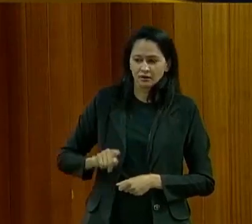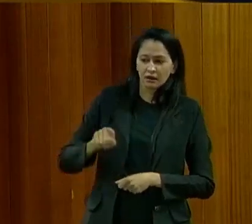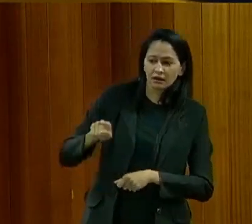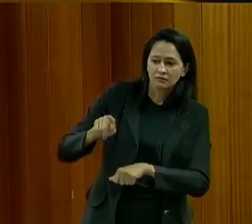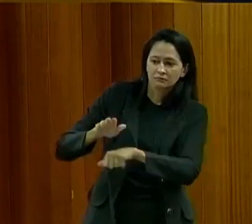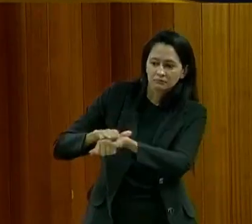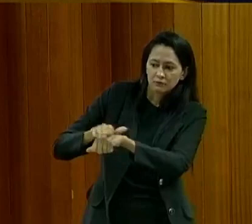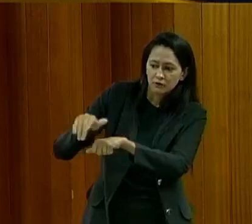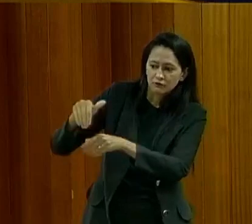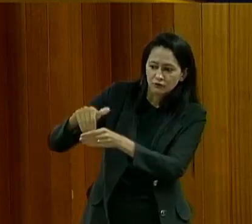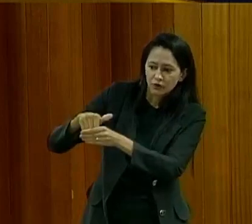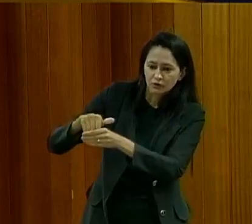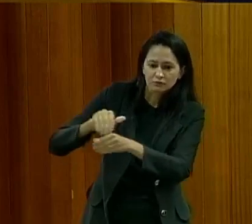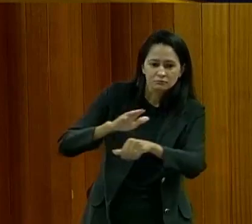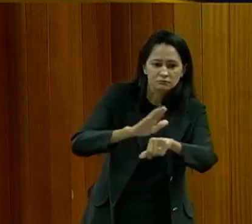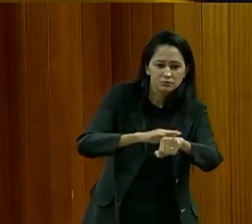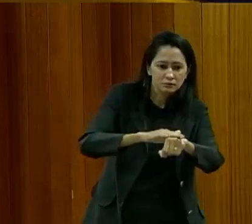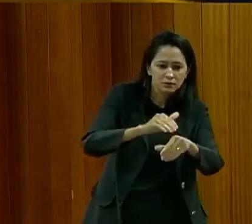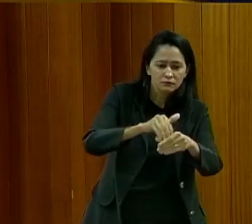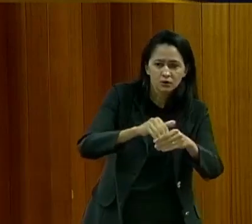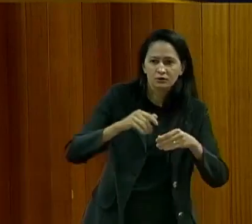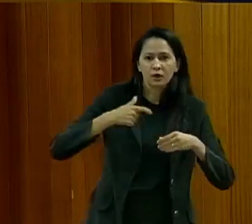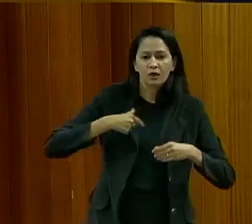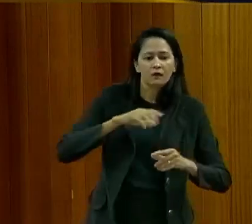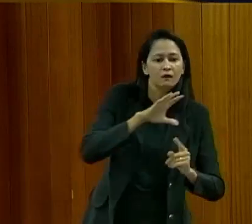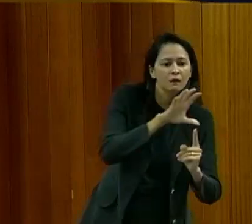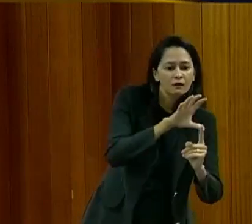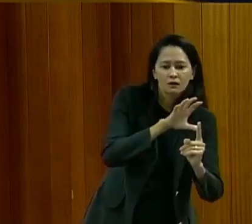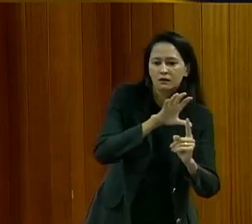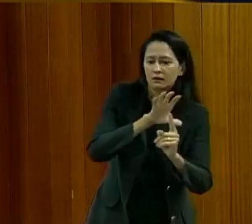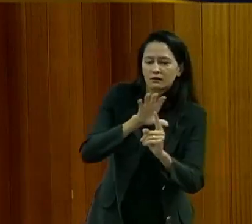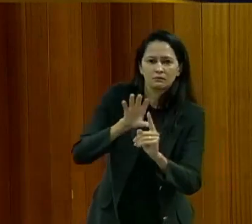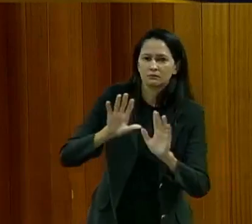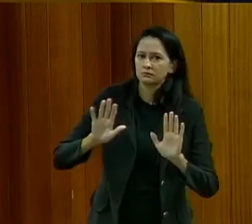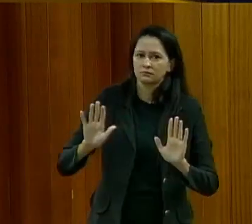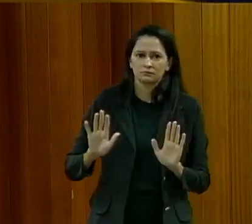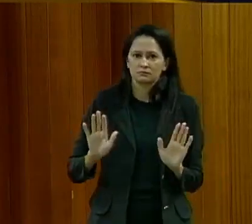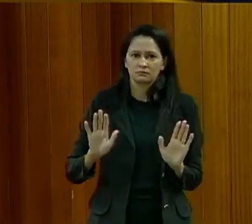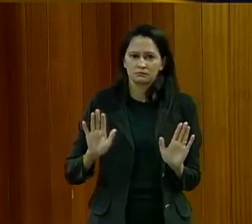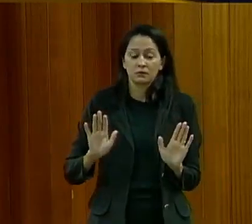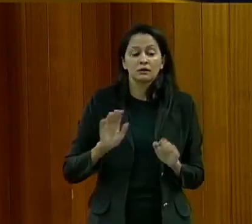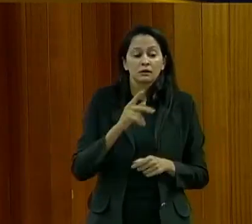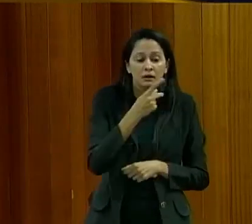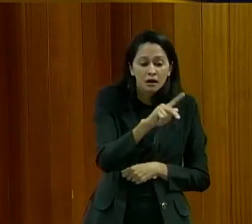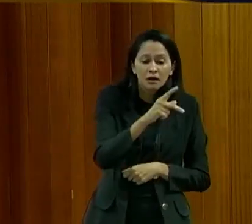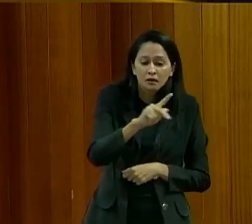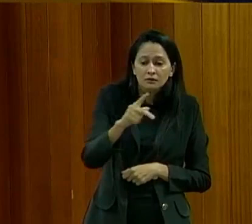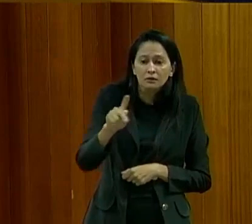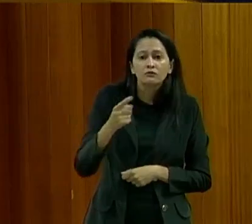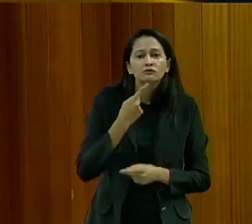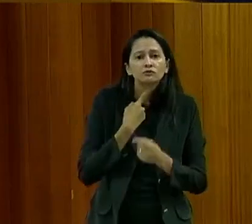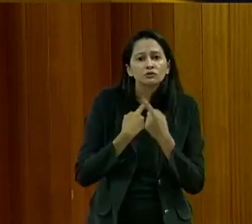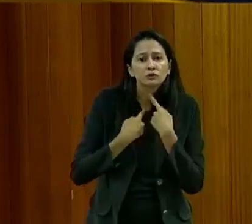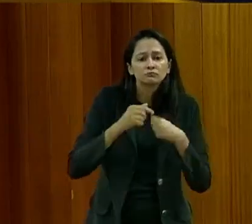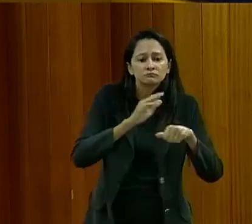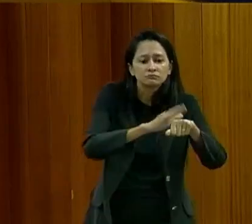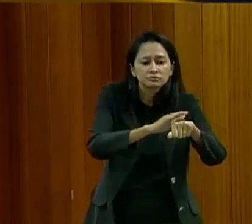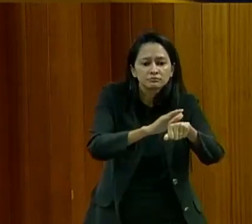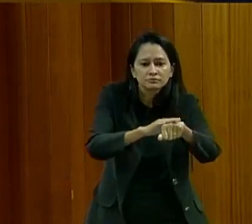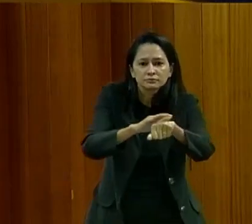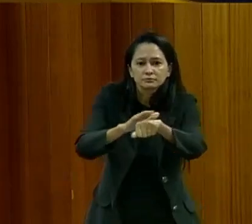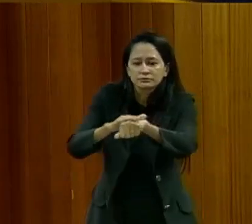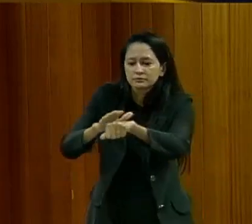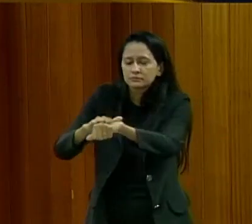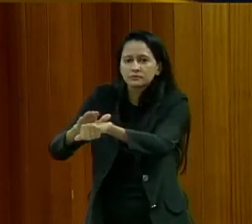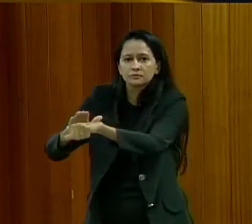influenciei o voto, até porque cada vereador aqui tem sua legitimidade para votar da forma que lhe convier, tanto